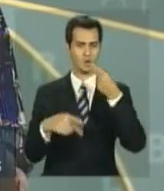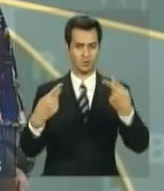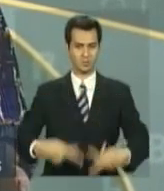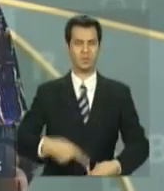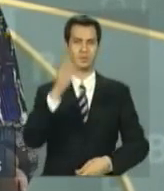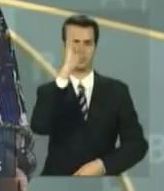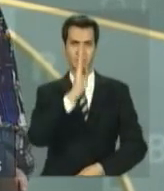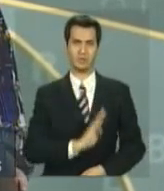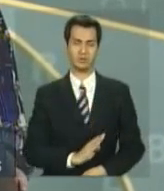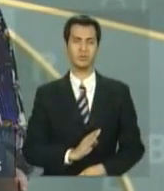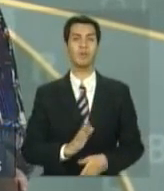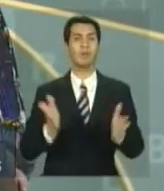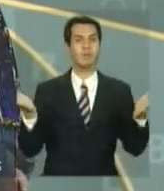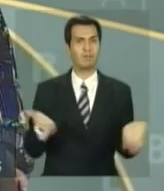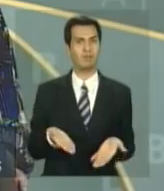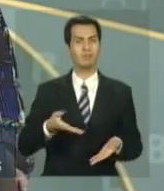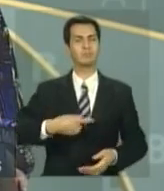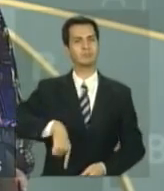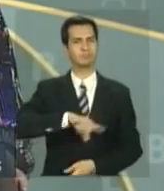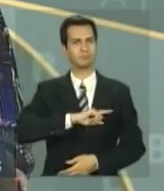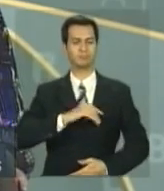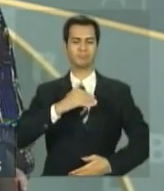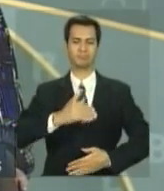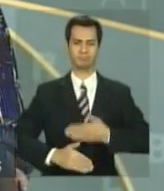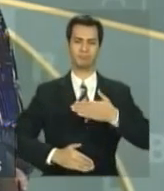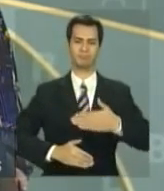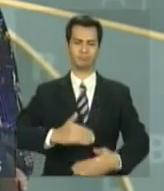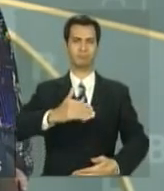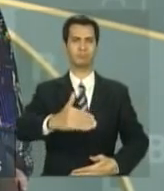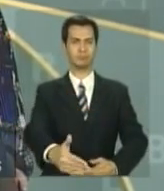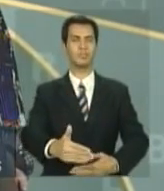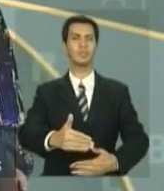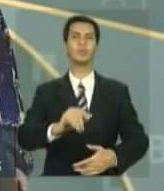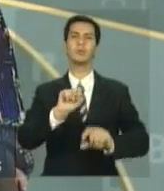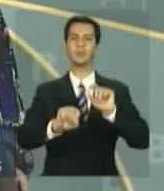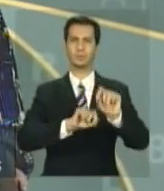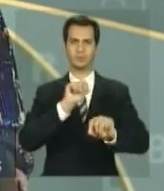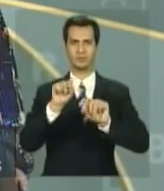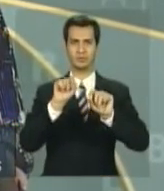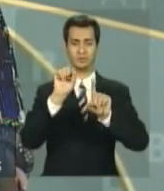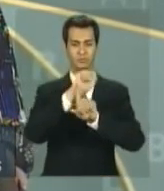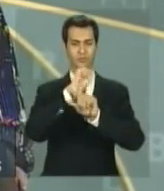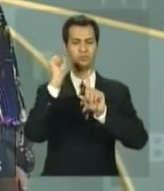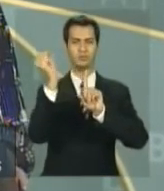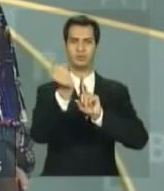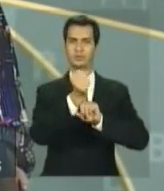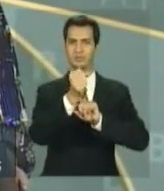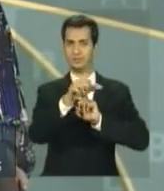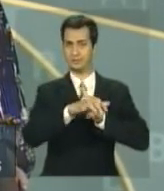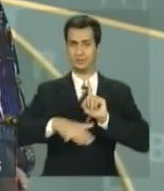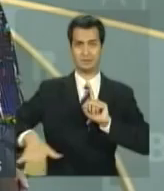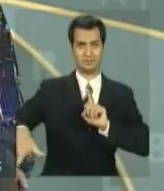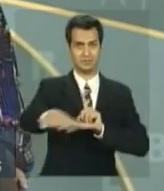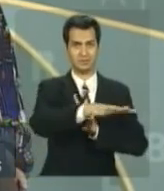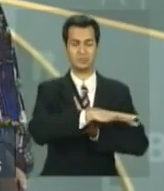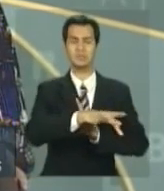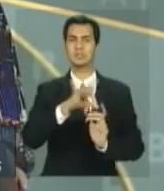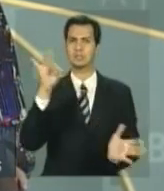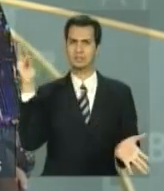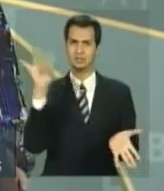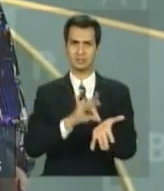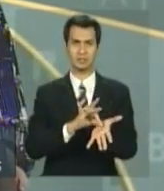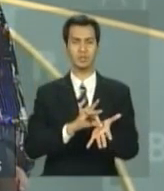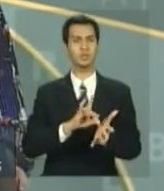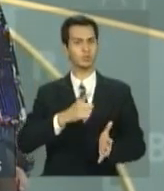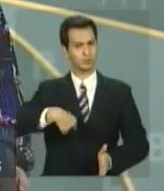passo na construção de uma sociedade em que, de fato, a luta contra